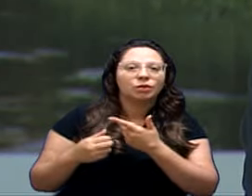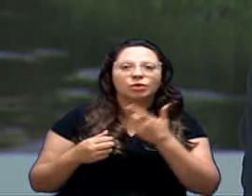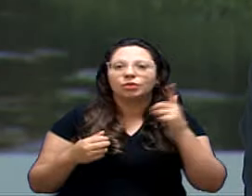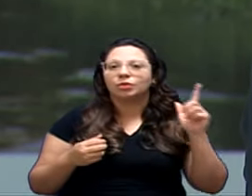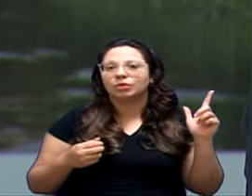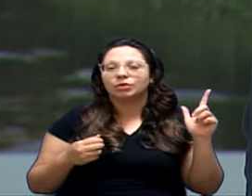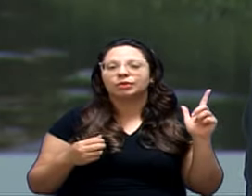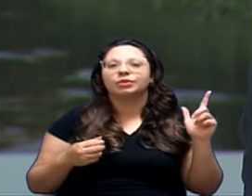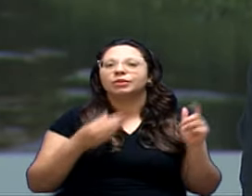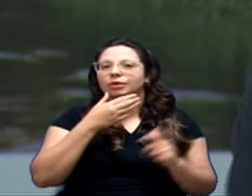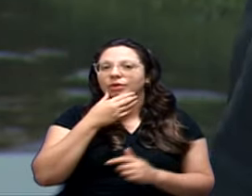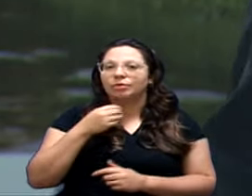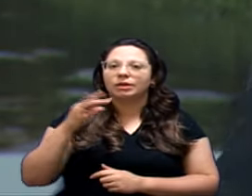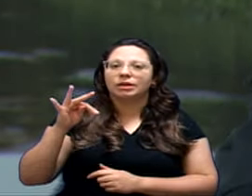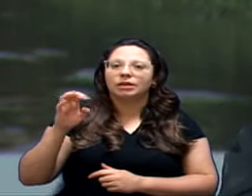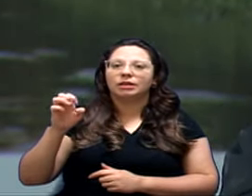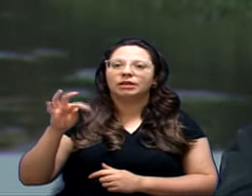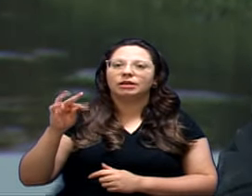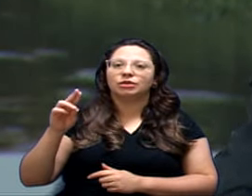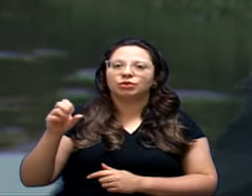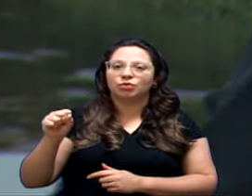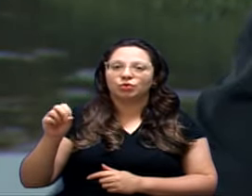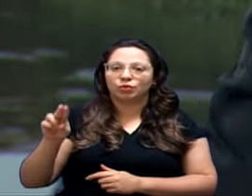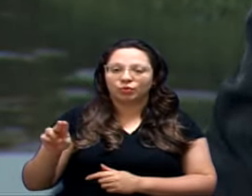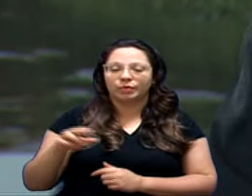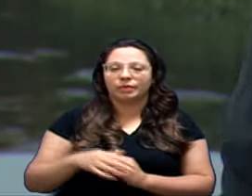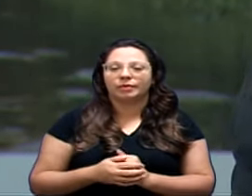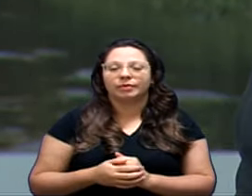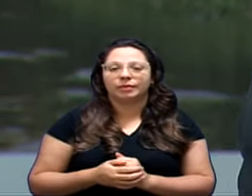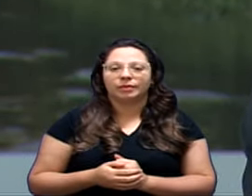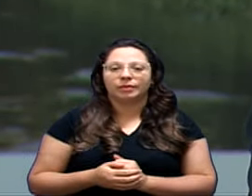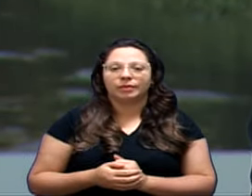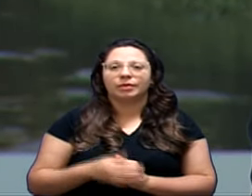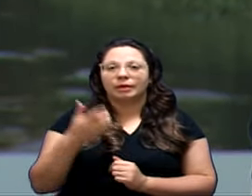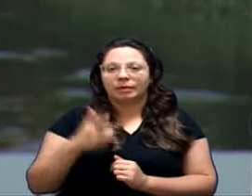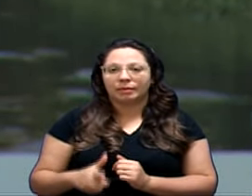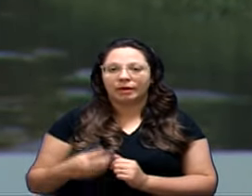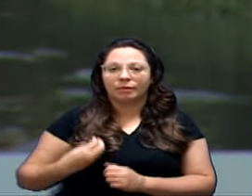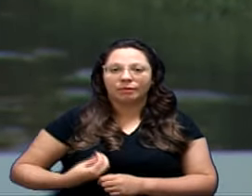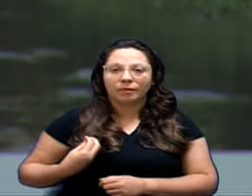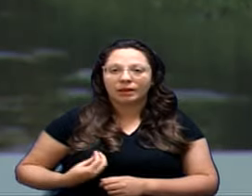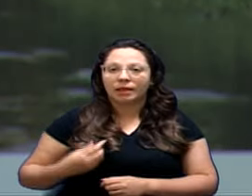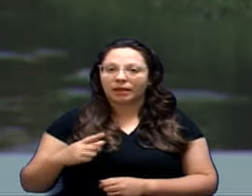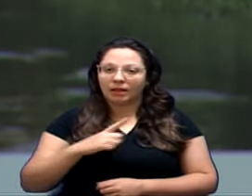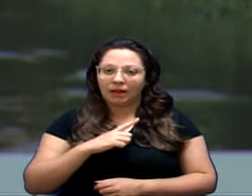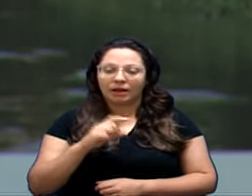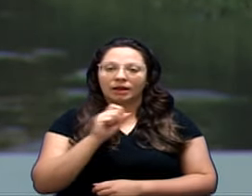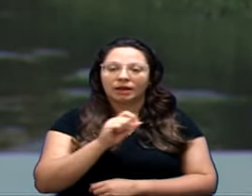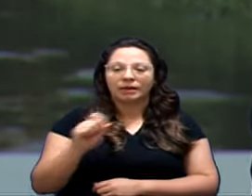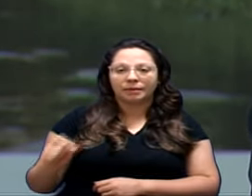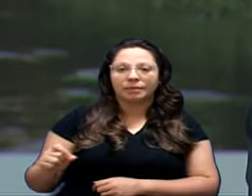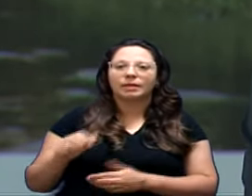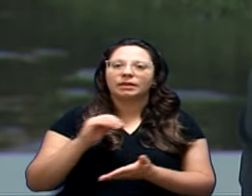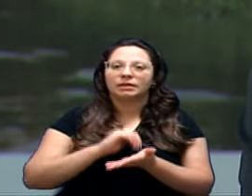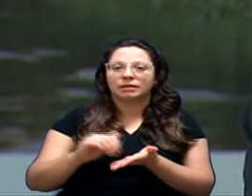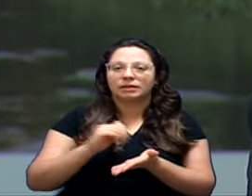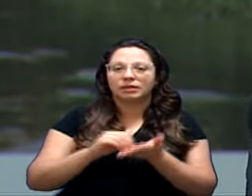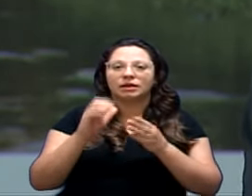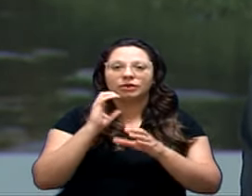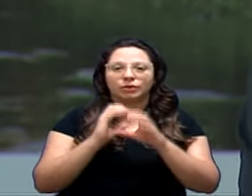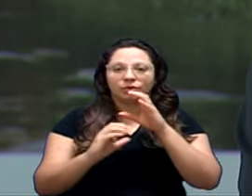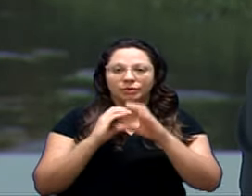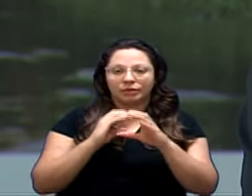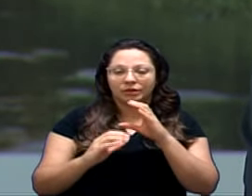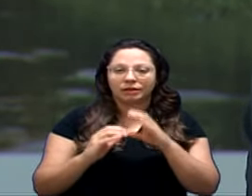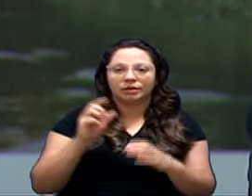viário tetsu camada também participam dessa audiência pública o secretário de comunica ação institucional dessa casa